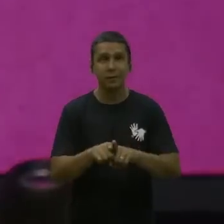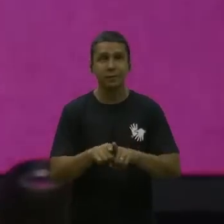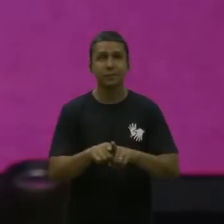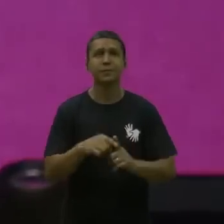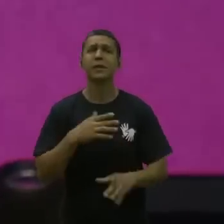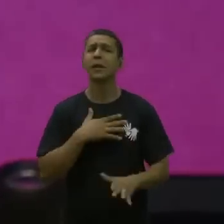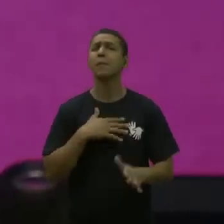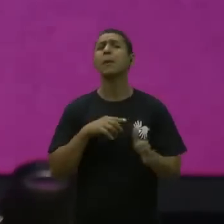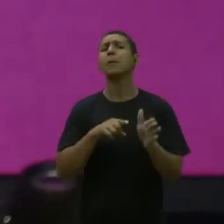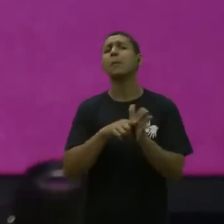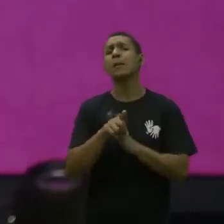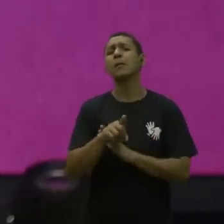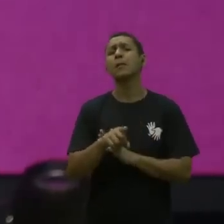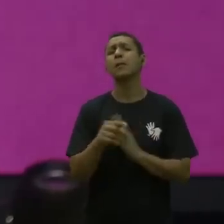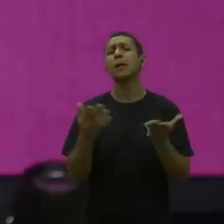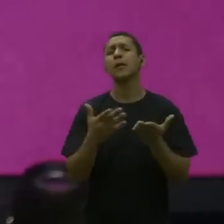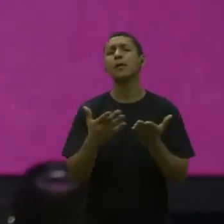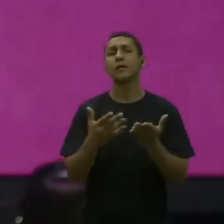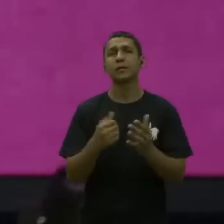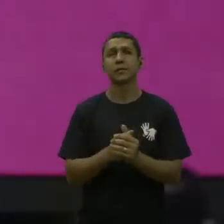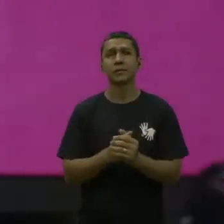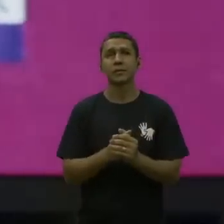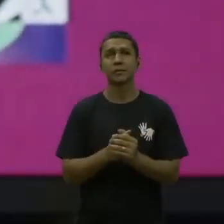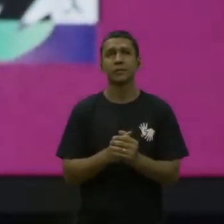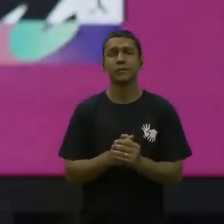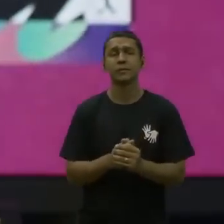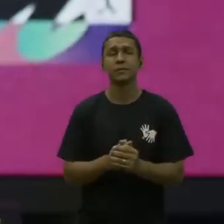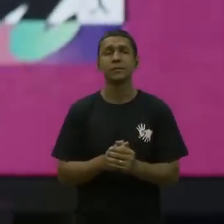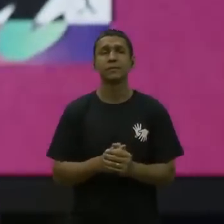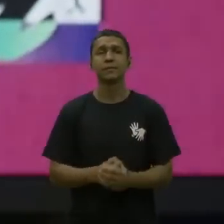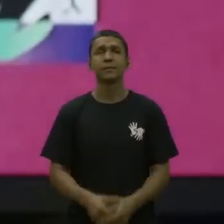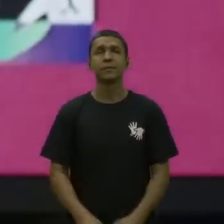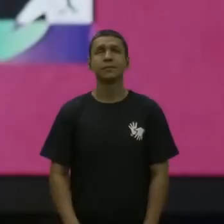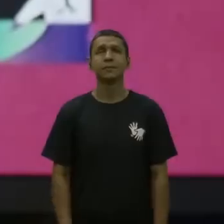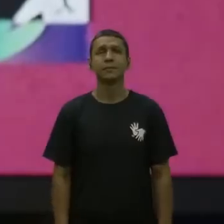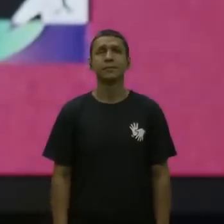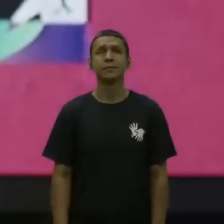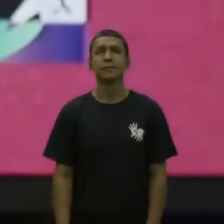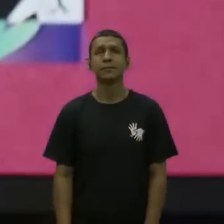a minha pergunta hoje é, eu encerro aqui.